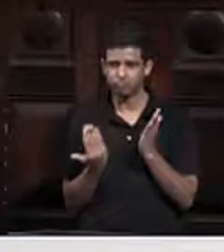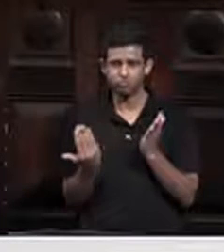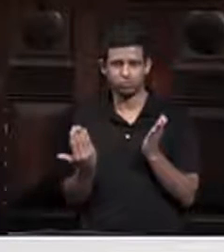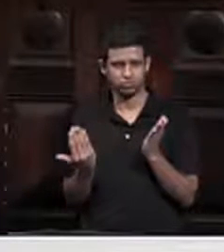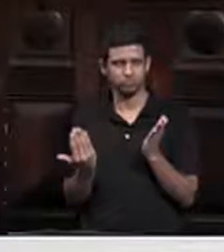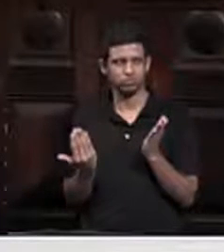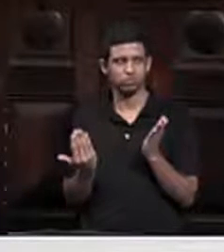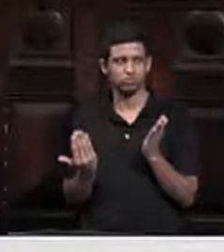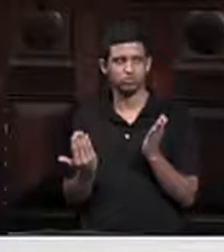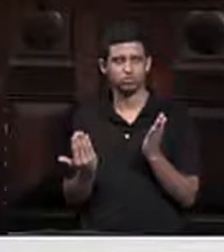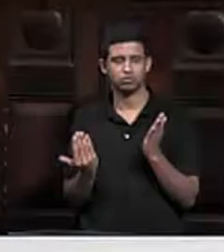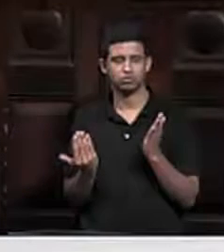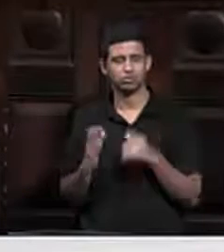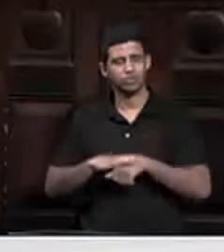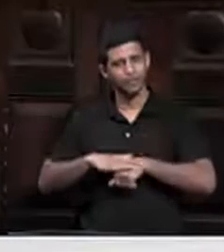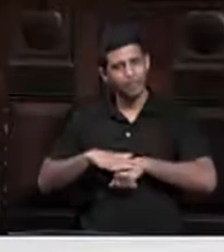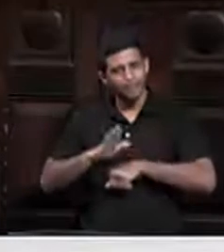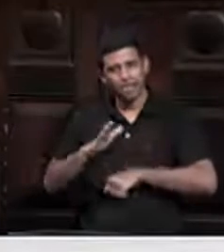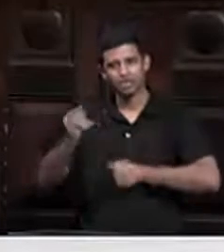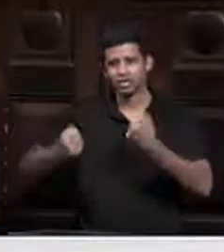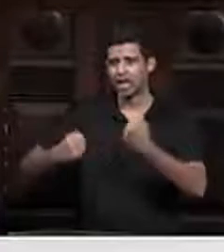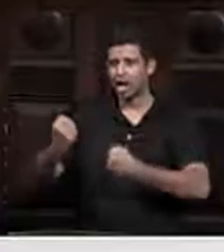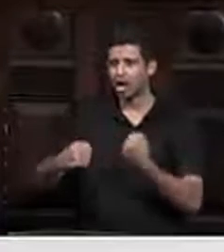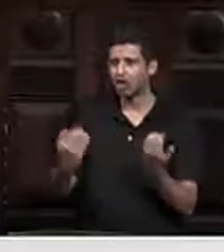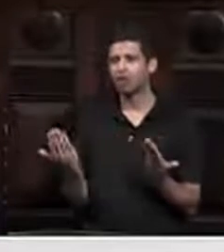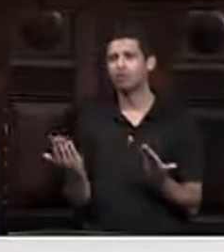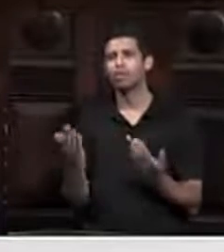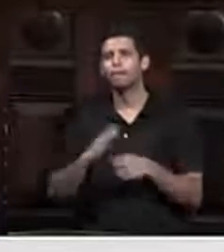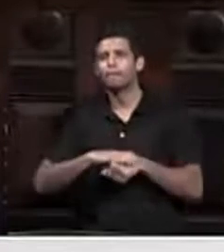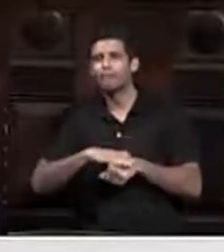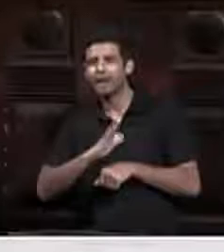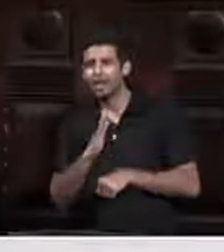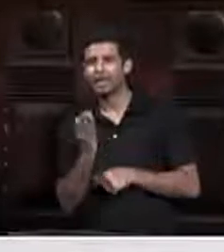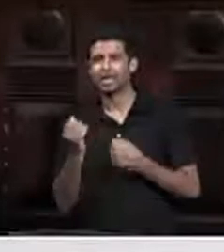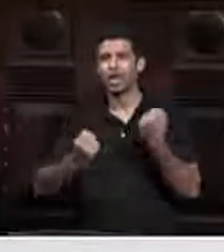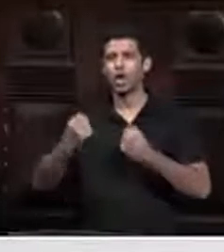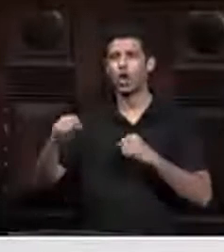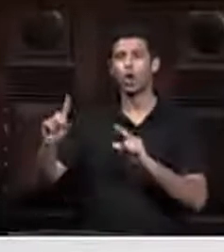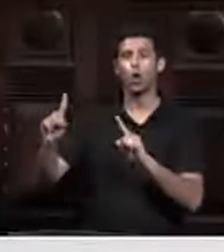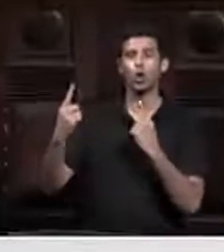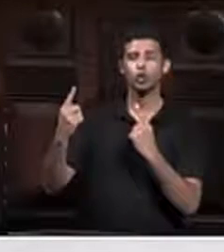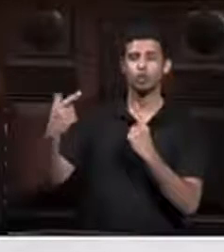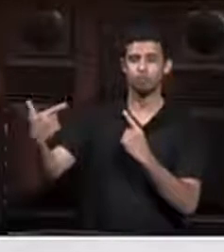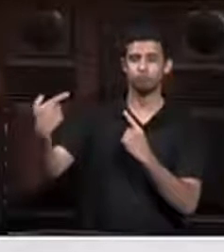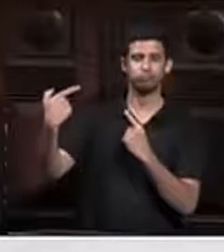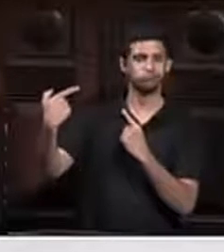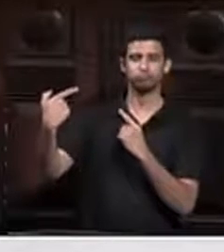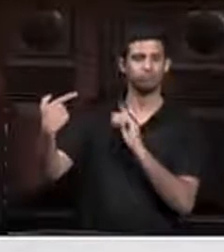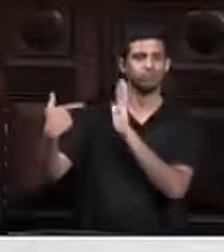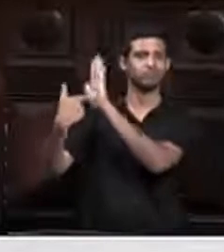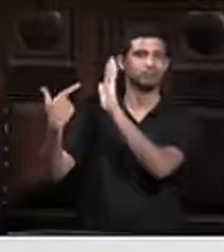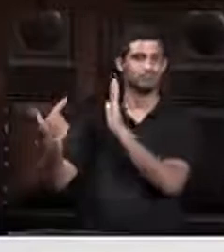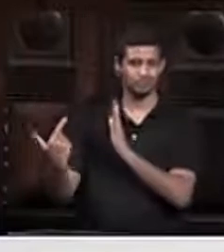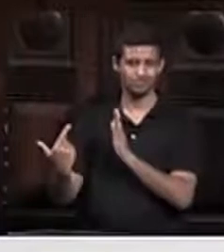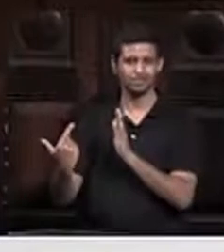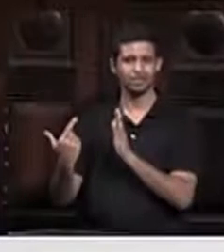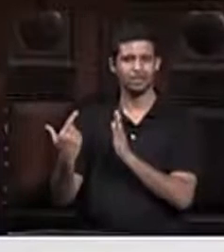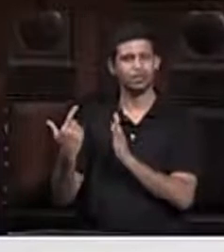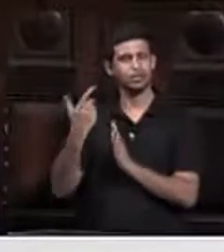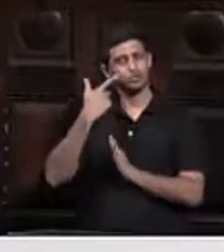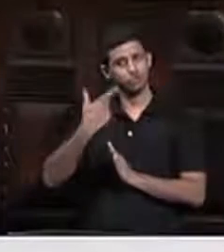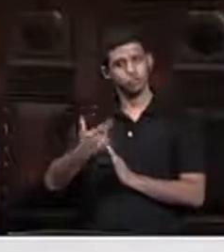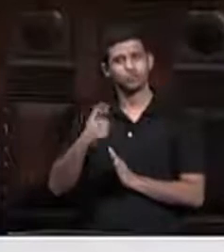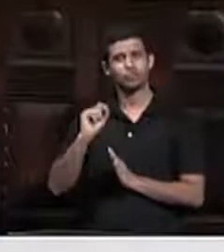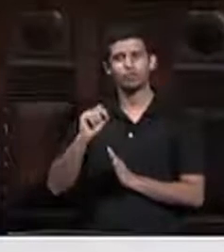serão mais viaturas blindadas, mais carros blindados, mais fuzis, mais armas. E a função